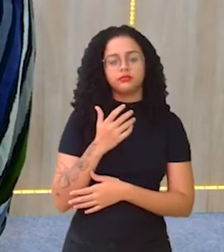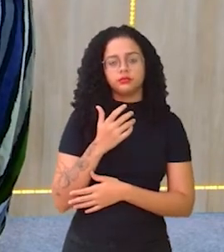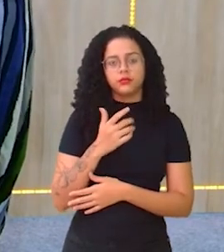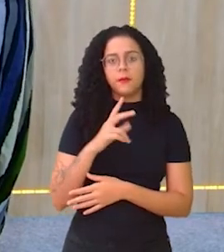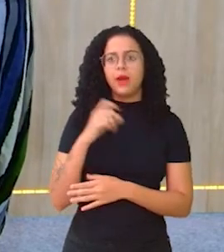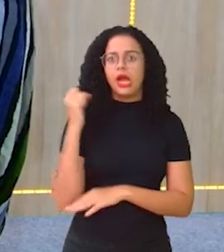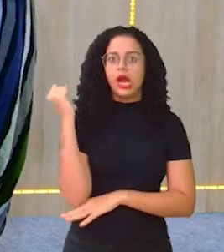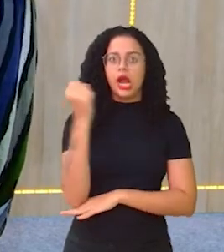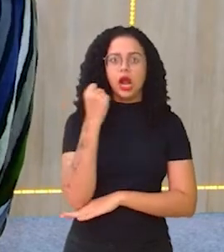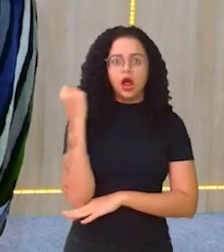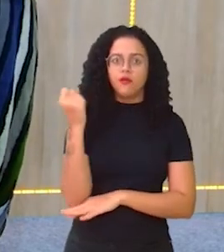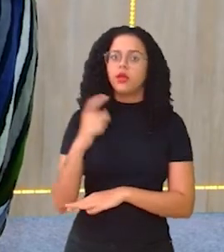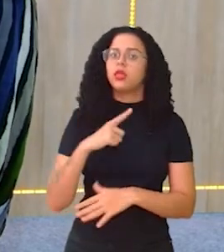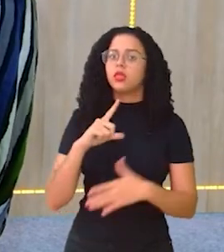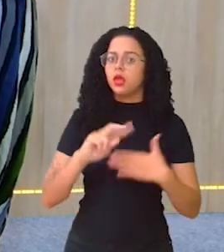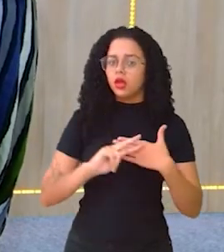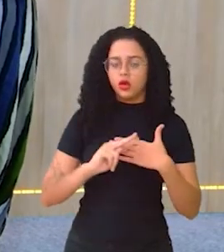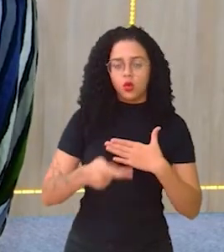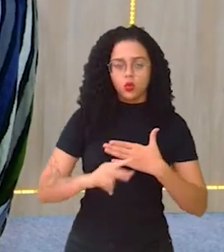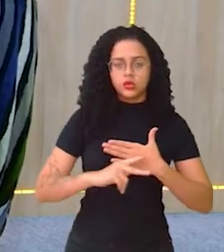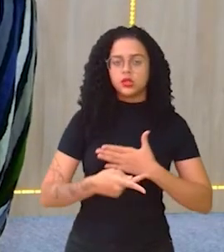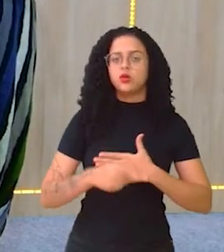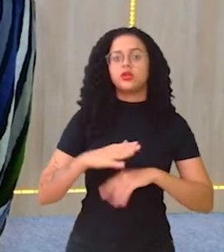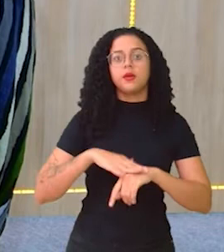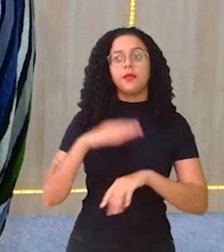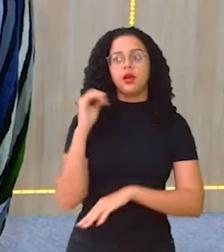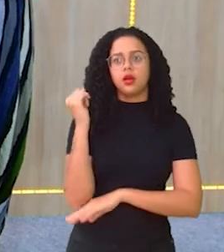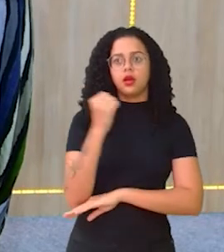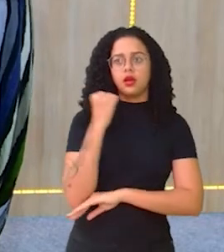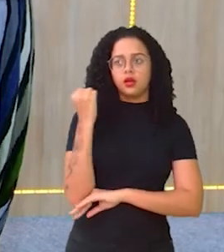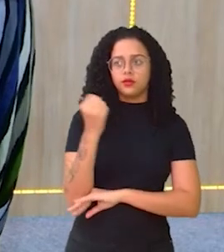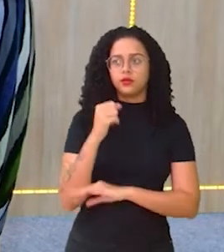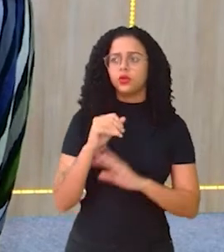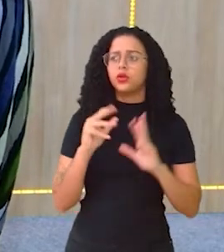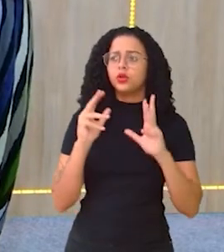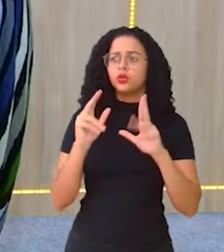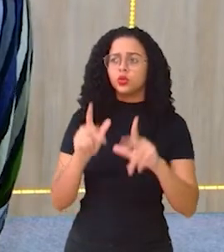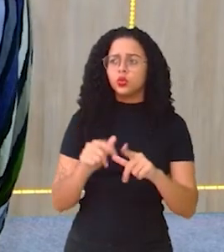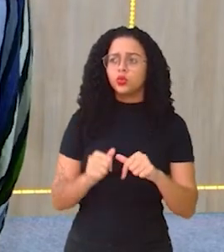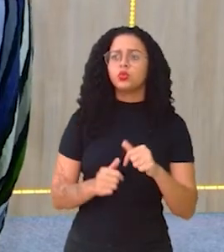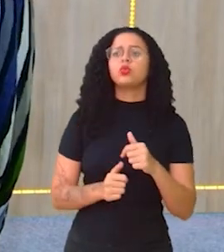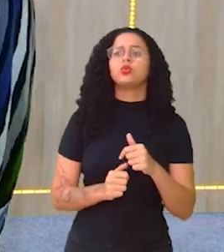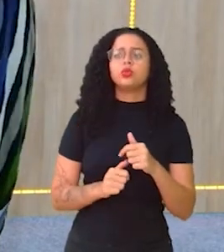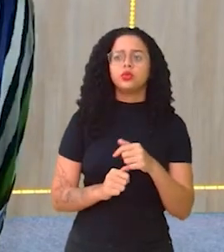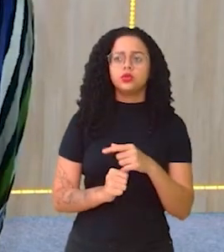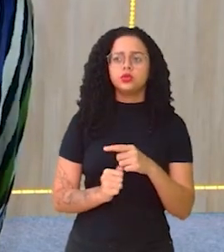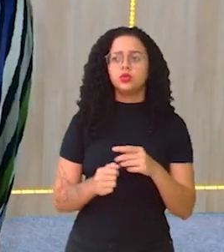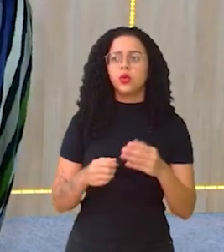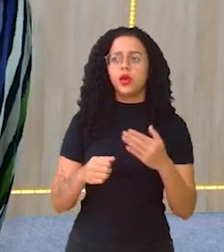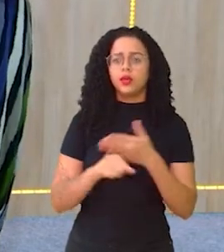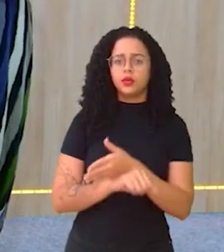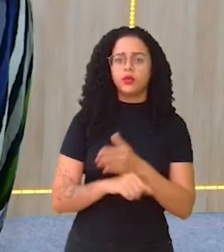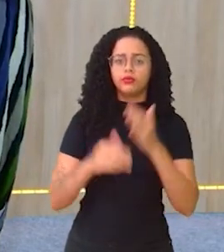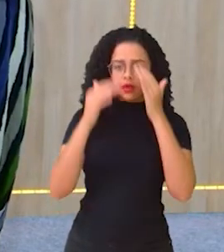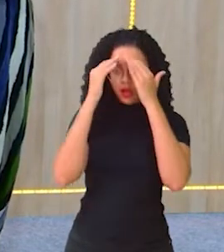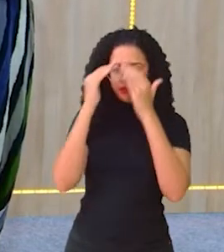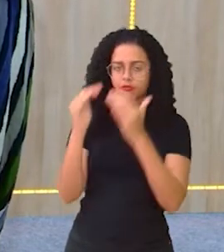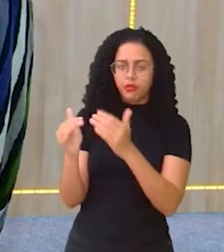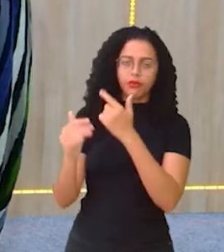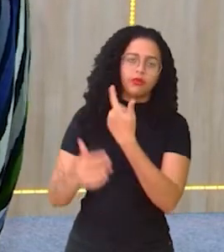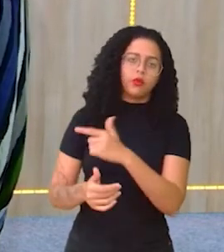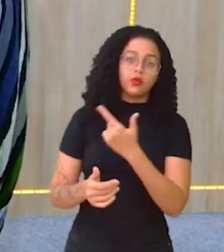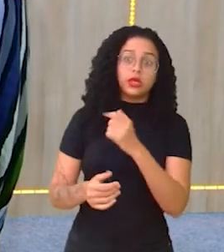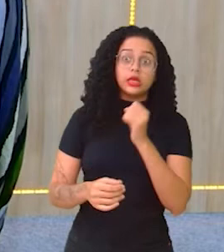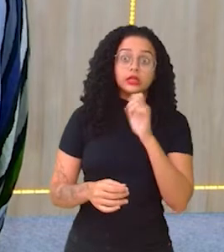mais graves, que têm consequências mais graves, tá? Tudo isso que meu colega trouxe entra já na questão do desrespeito. Se tem